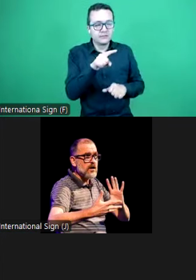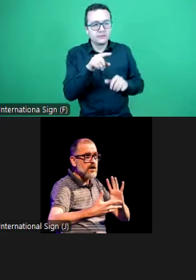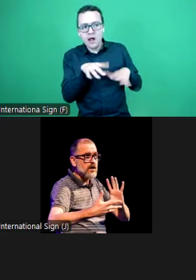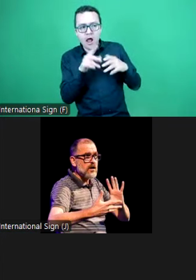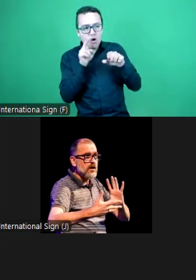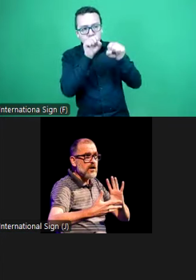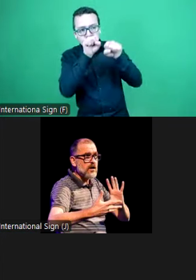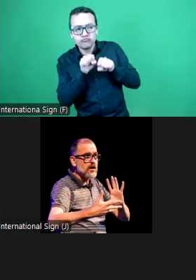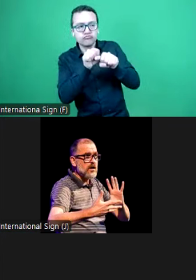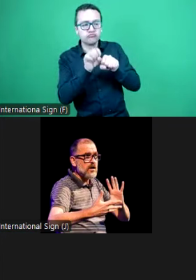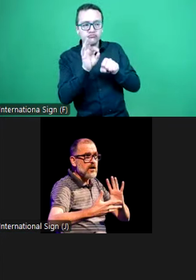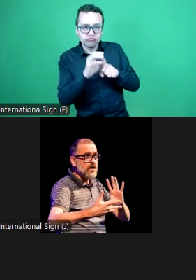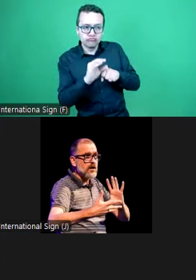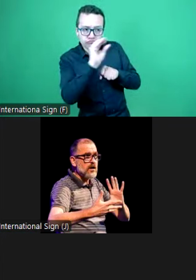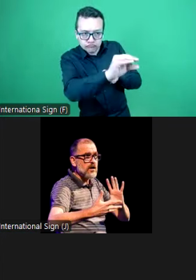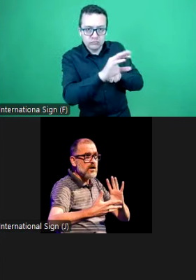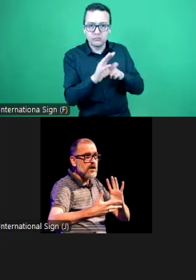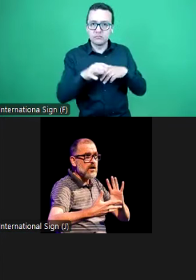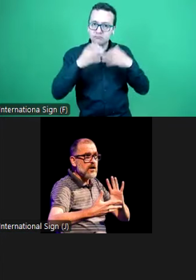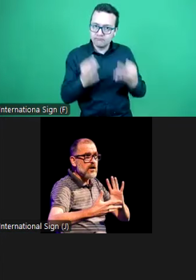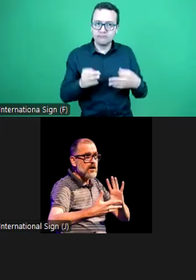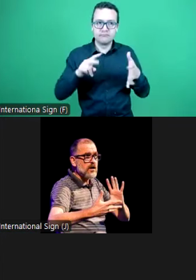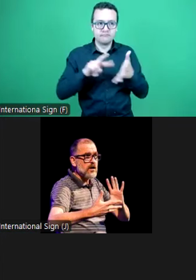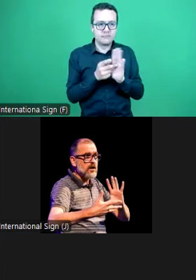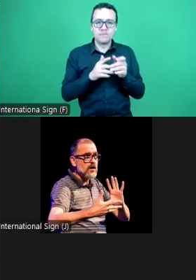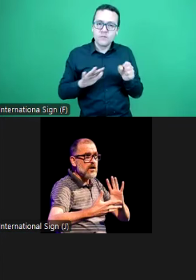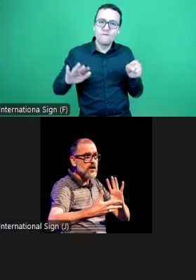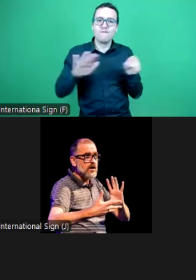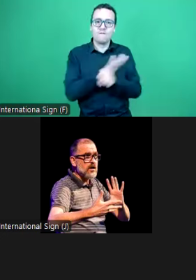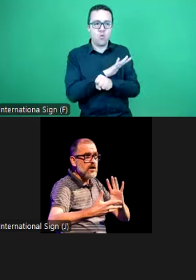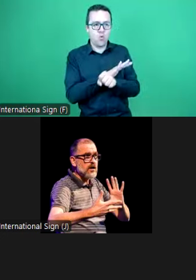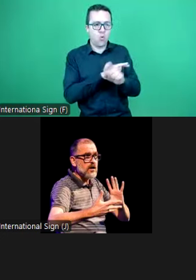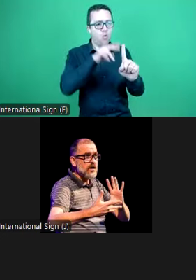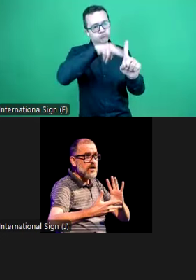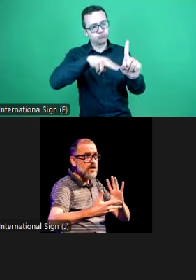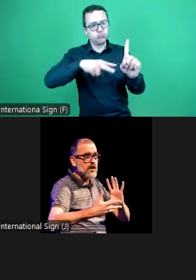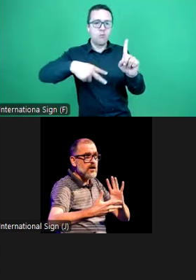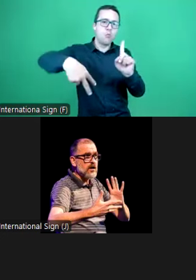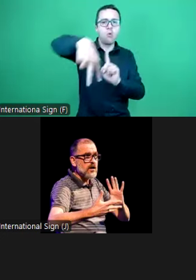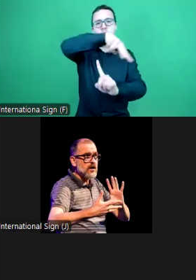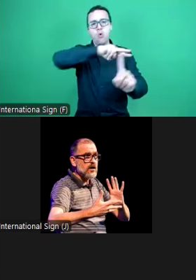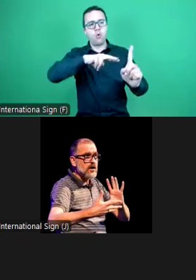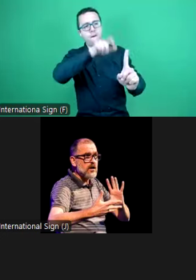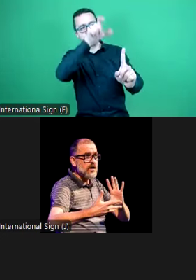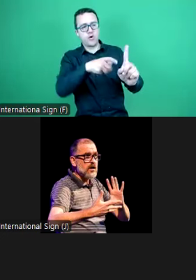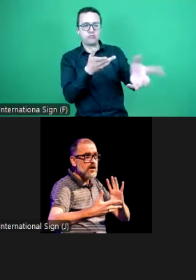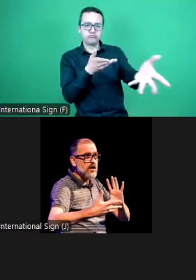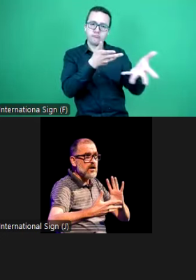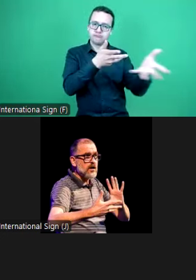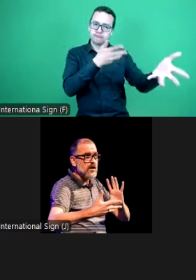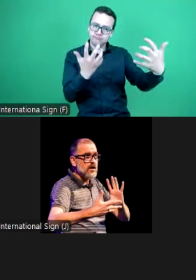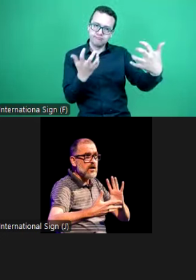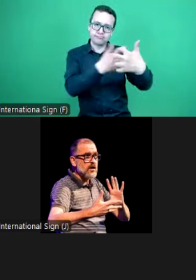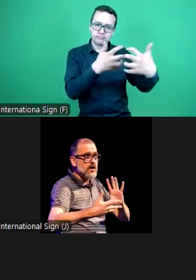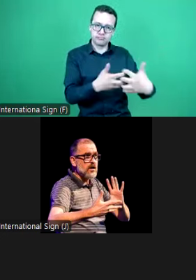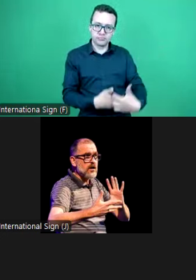a oferta de cuidado integrado, que é um pacote, um bundle, né, de exames e consultas e tecnologias